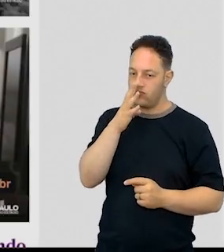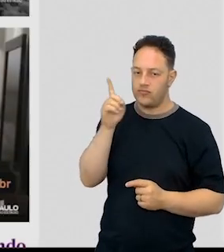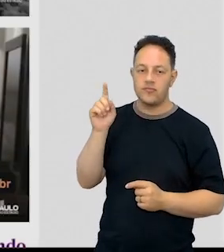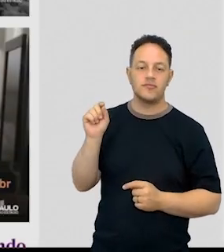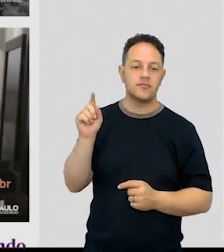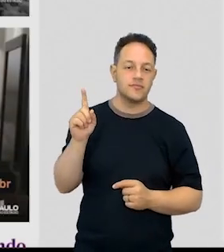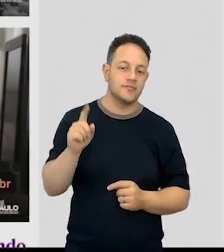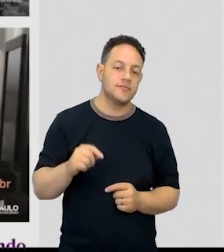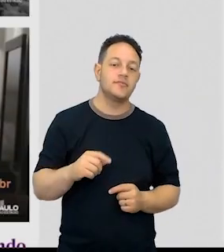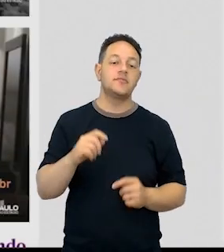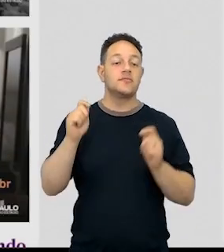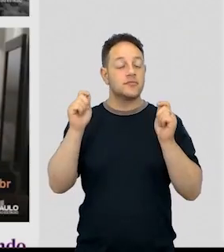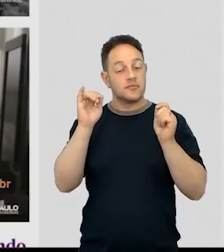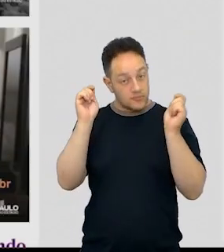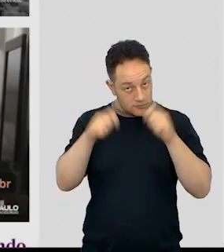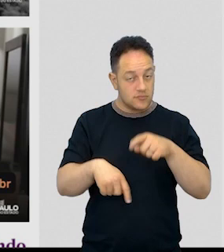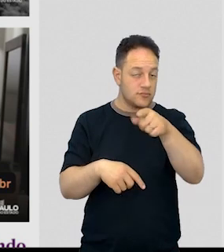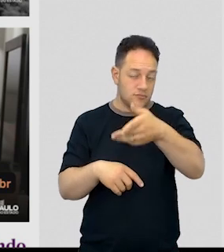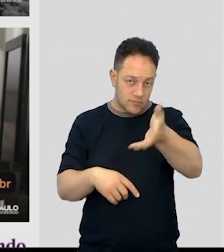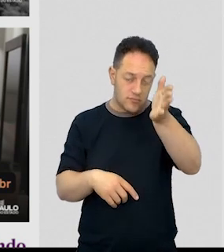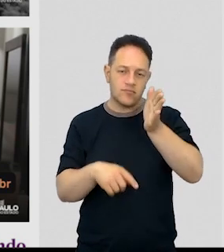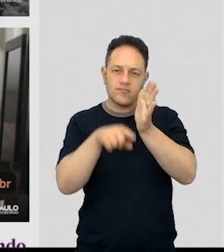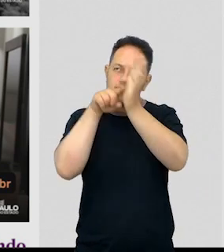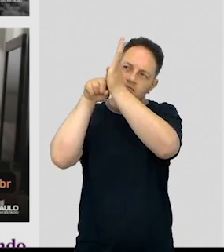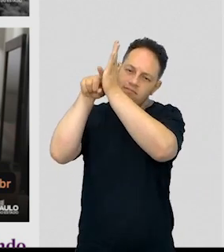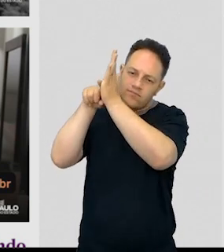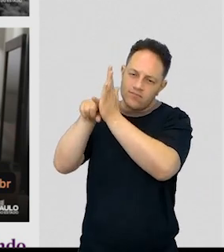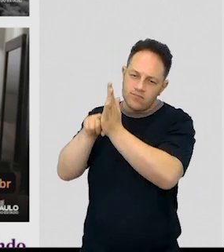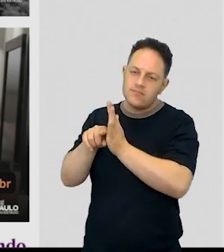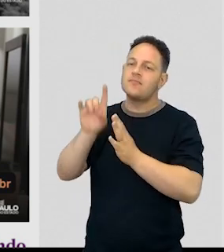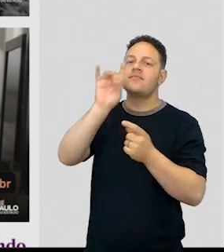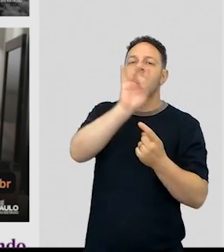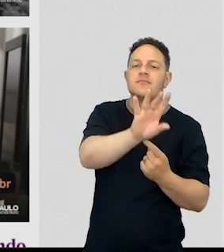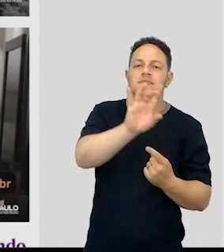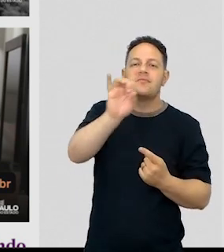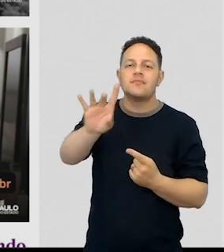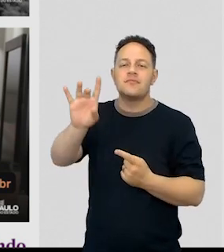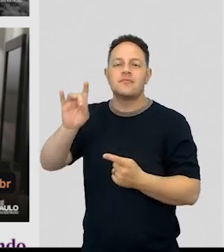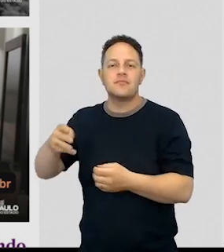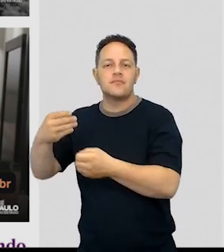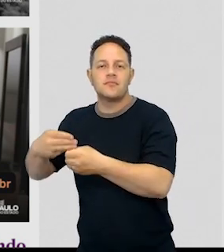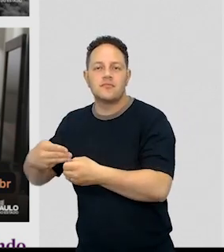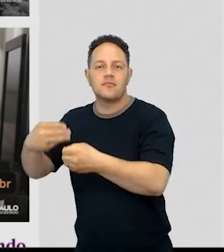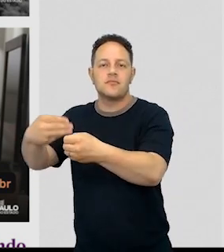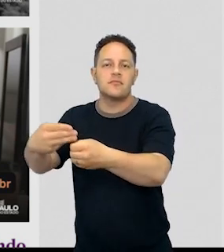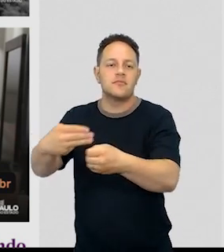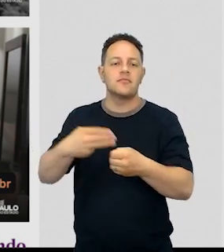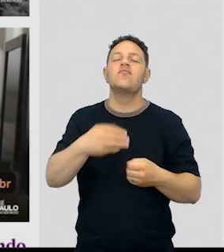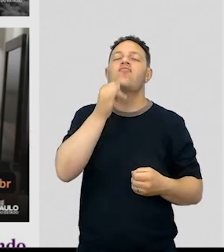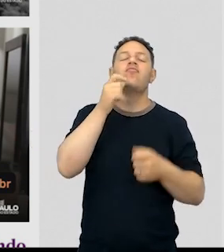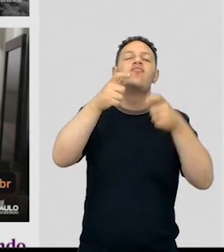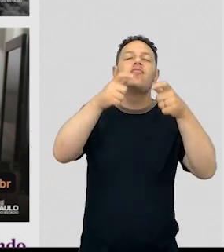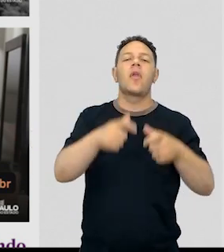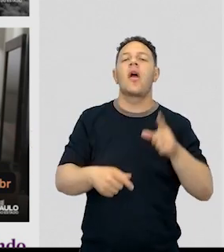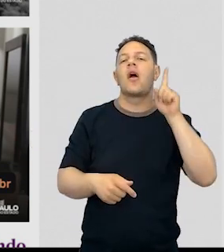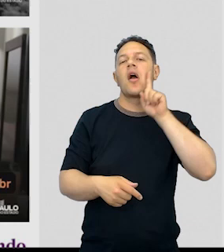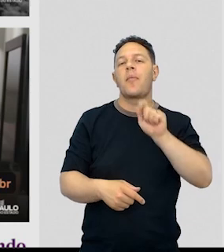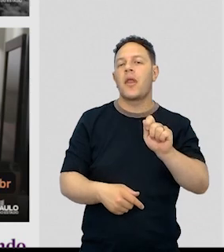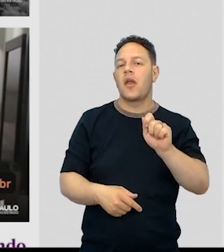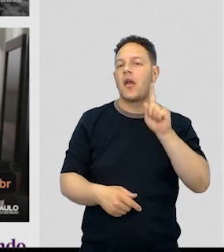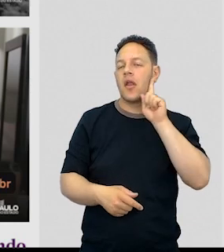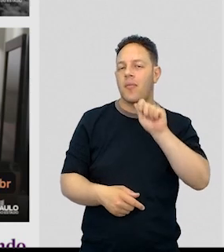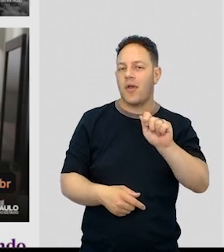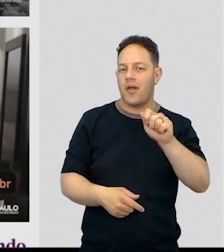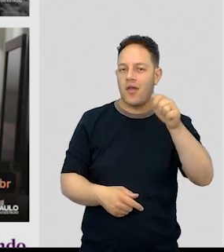gente pode pesquisar para cada município do estado de São Paulo. Vamos ver a Americana, por exemplo.